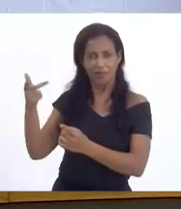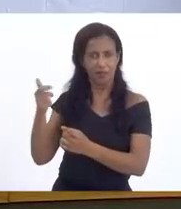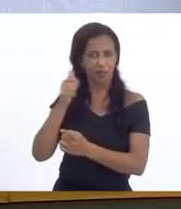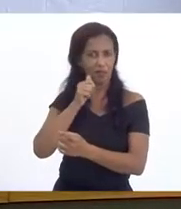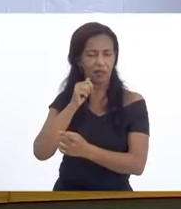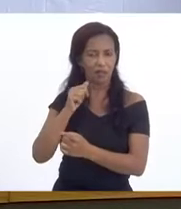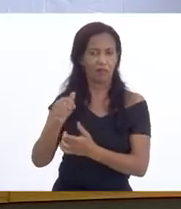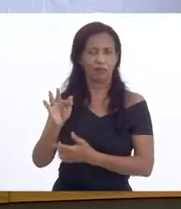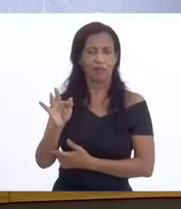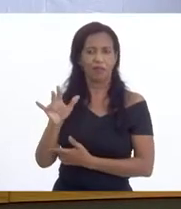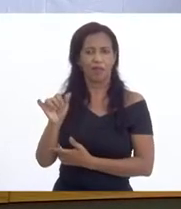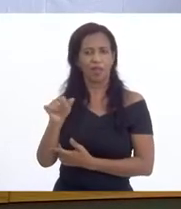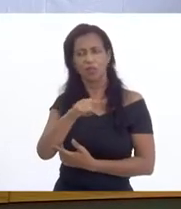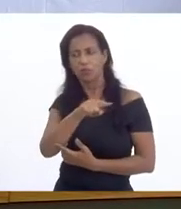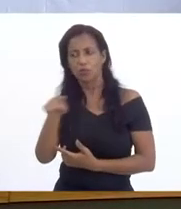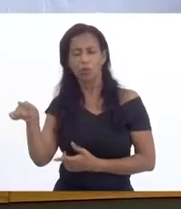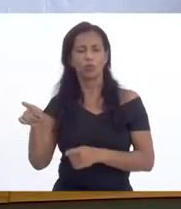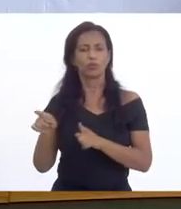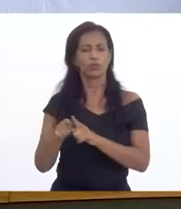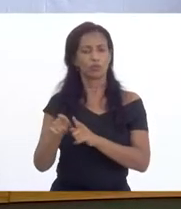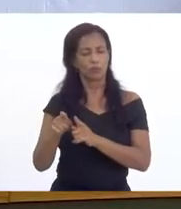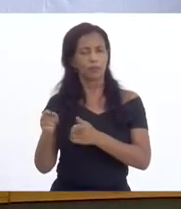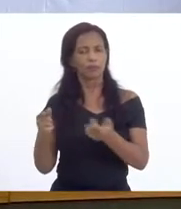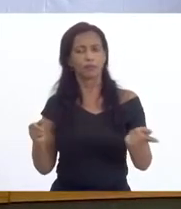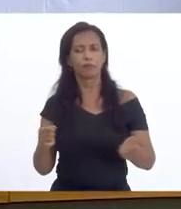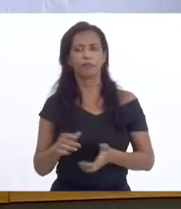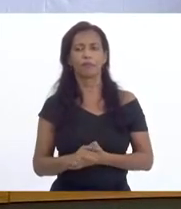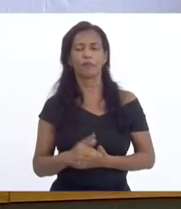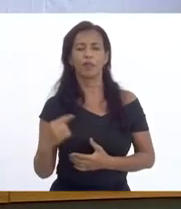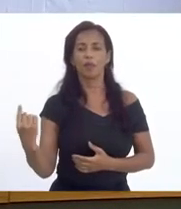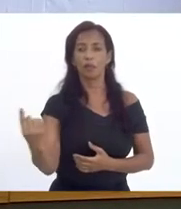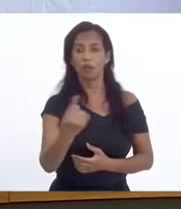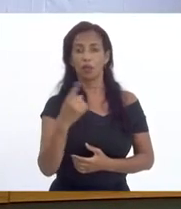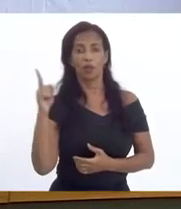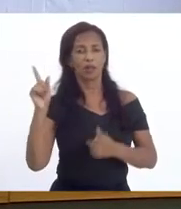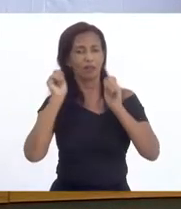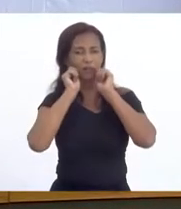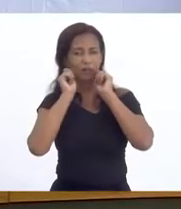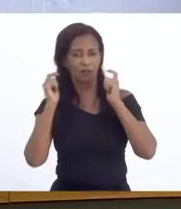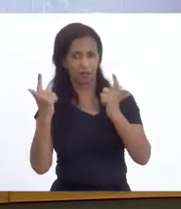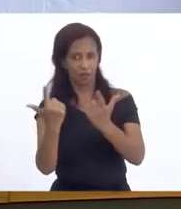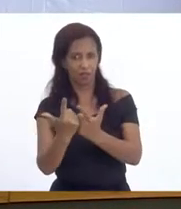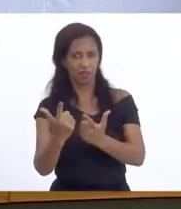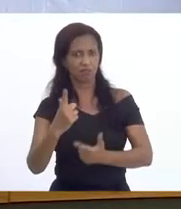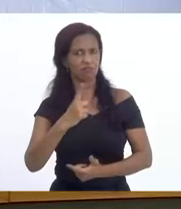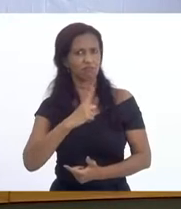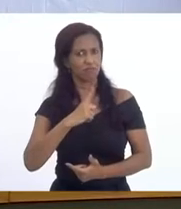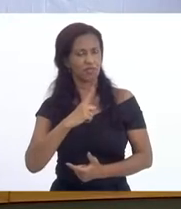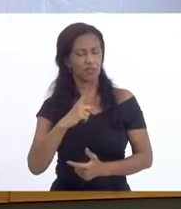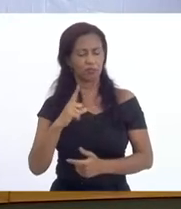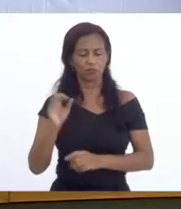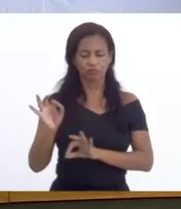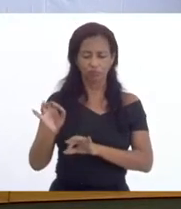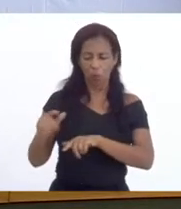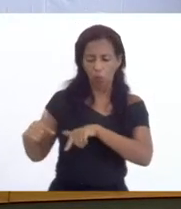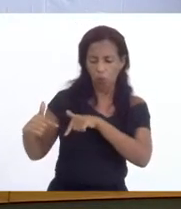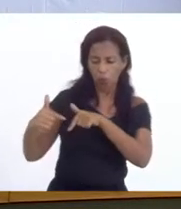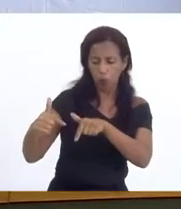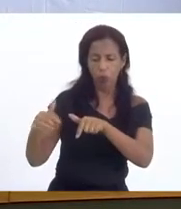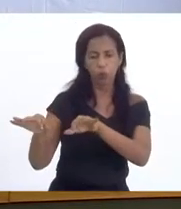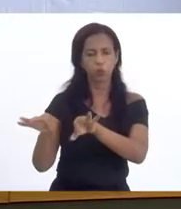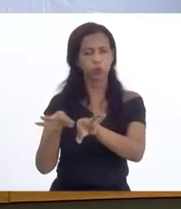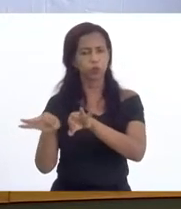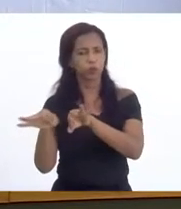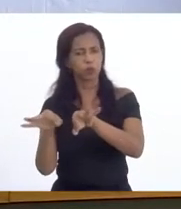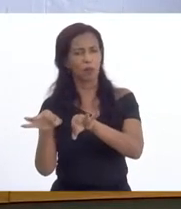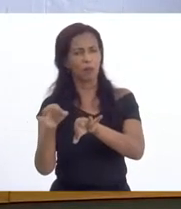prefeita e prefeitos presentes, nós, lá na Assembleia, temos feito um trabalho, um dever de casa já